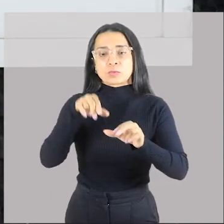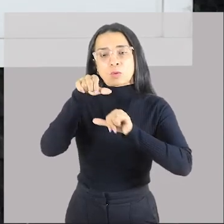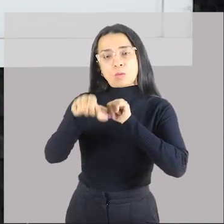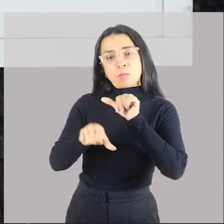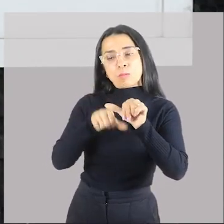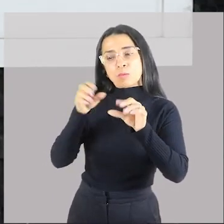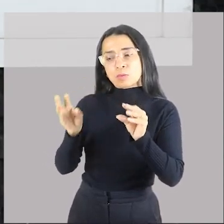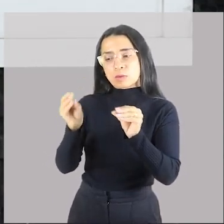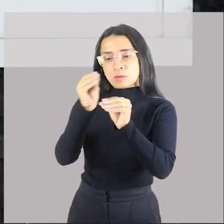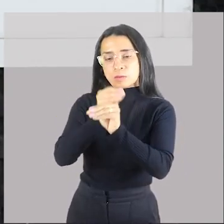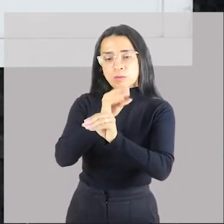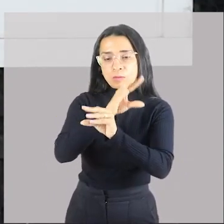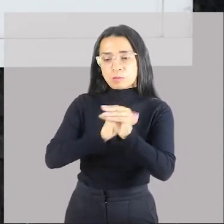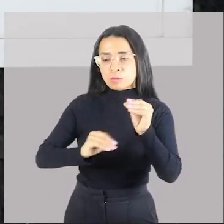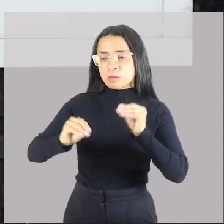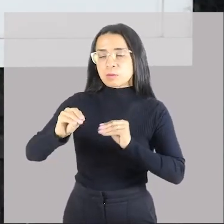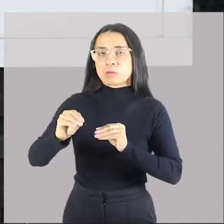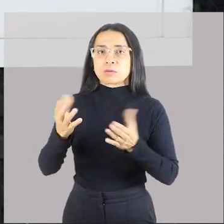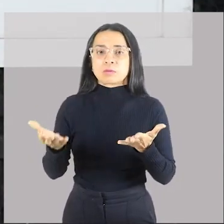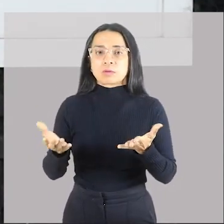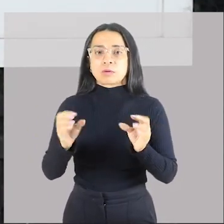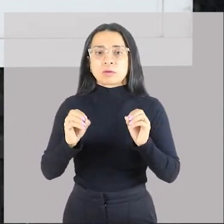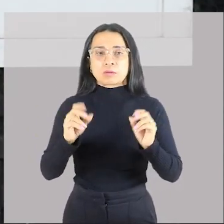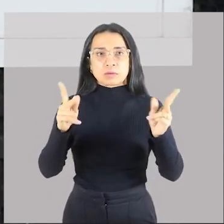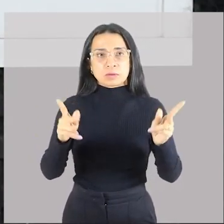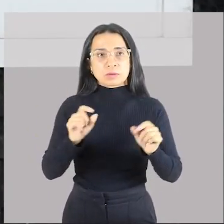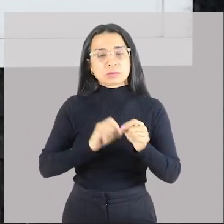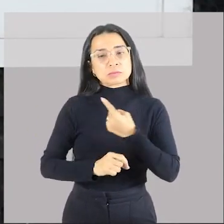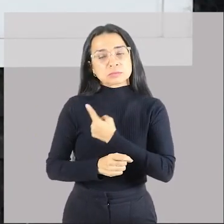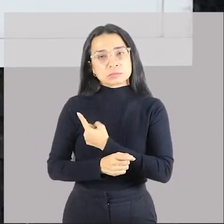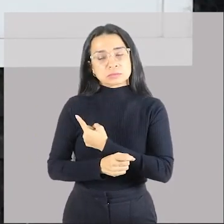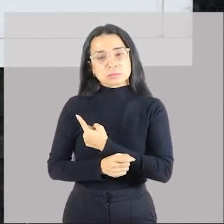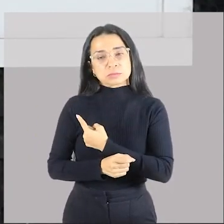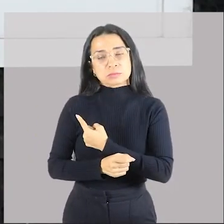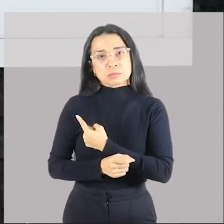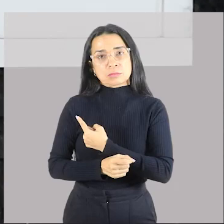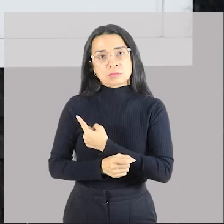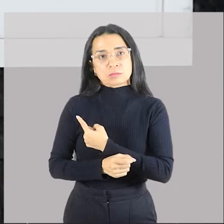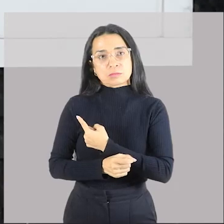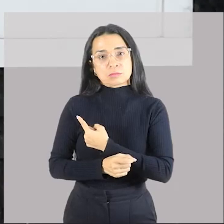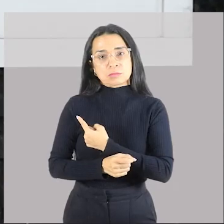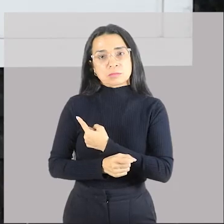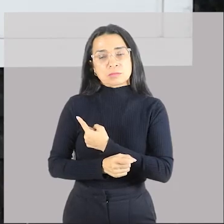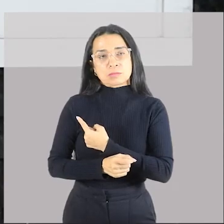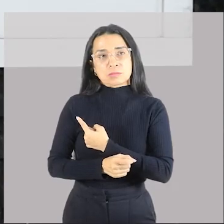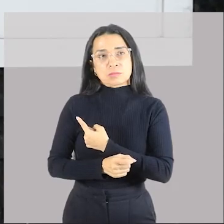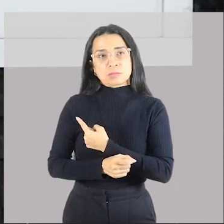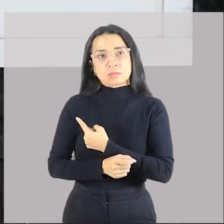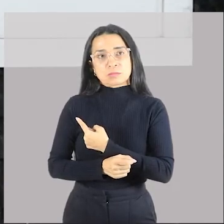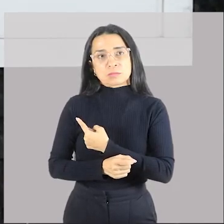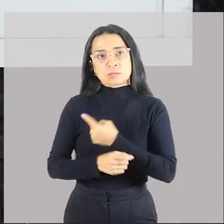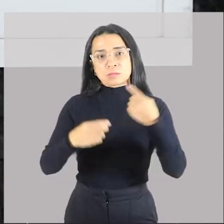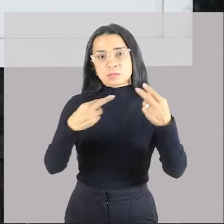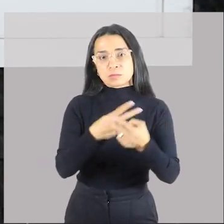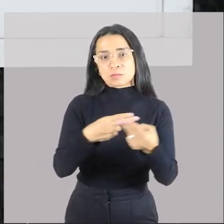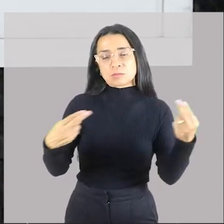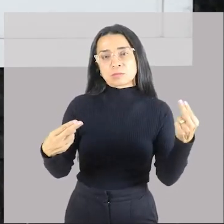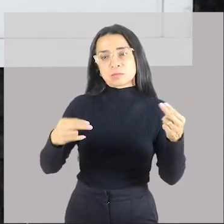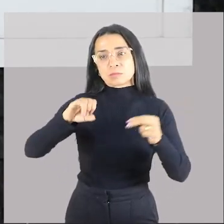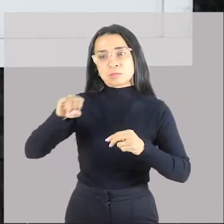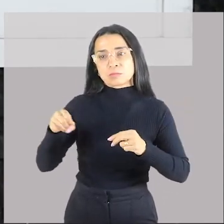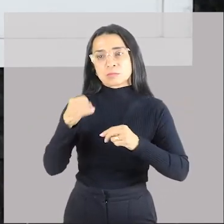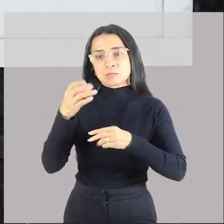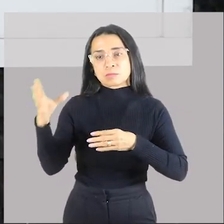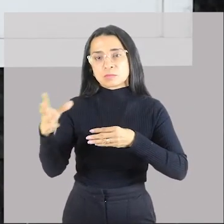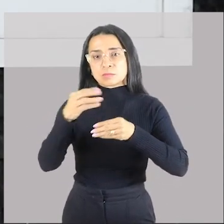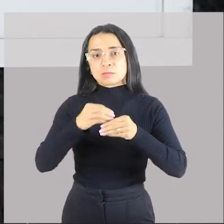os elementos. Ok, turma? Então, essas são as situações de juro composto, a formulazinha. Vamos